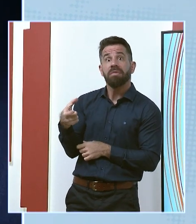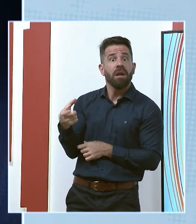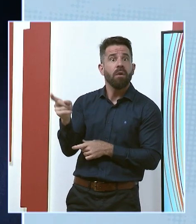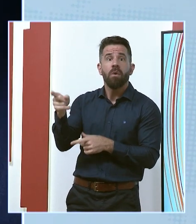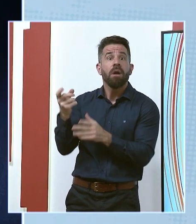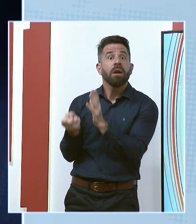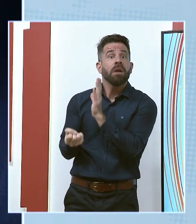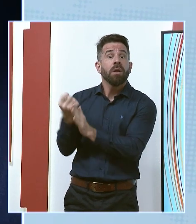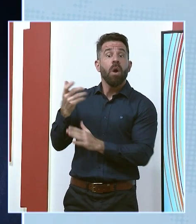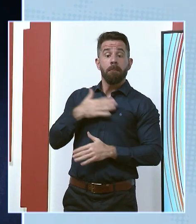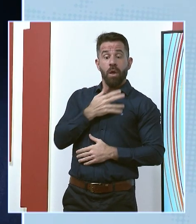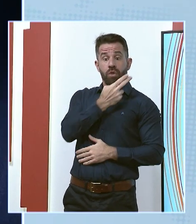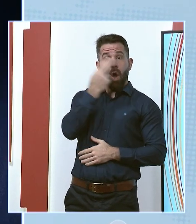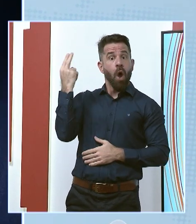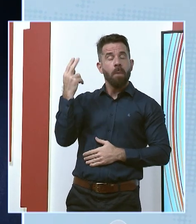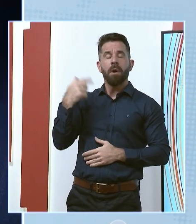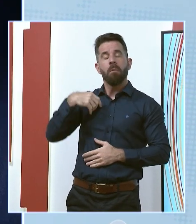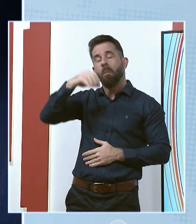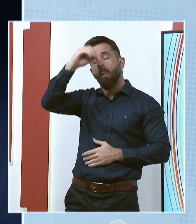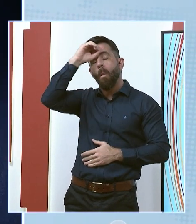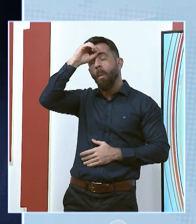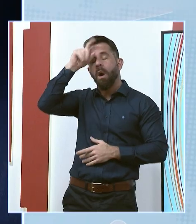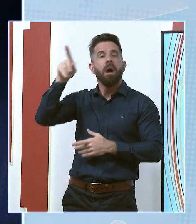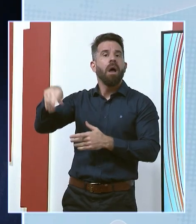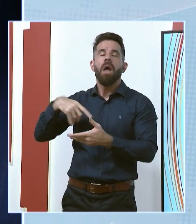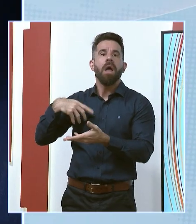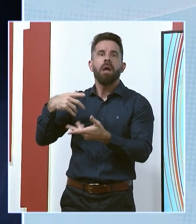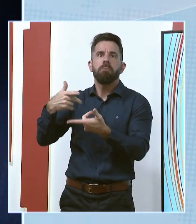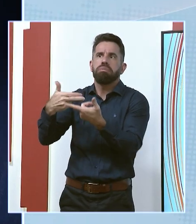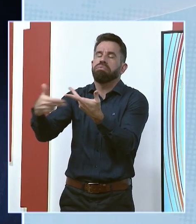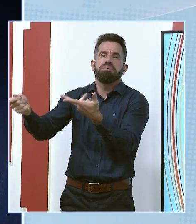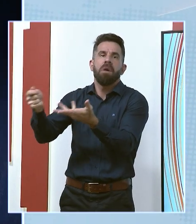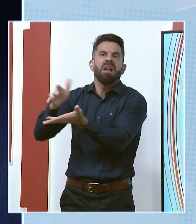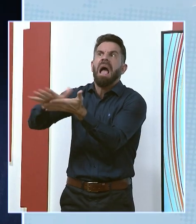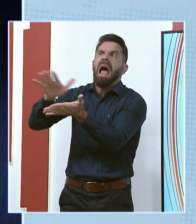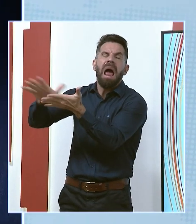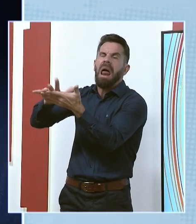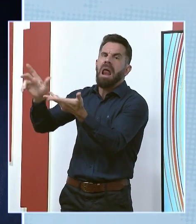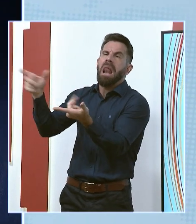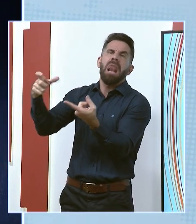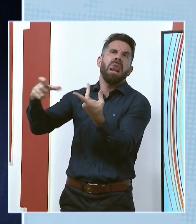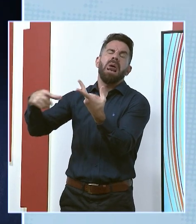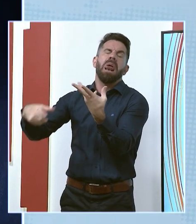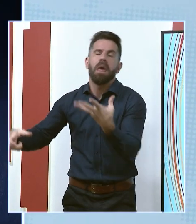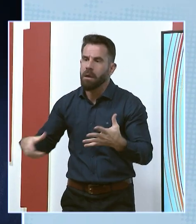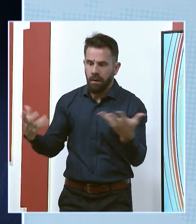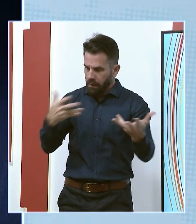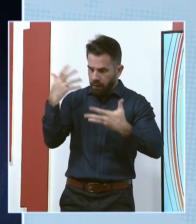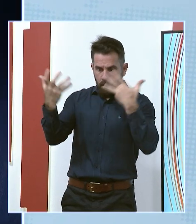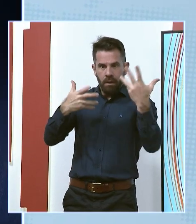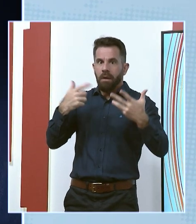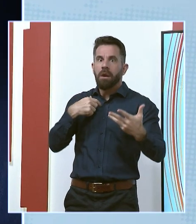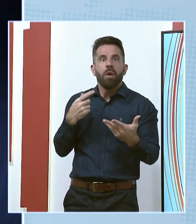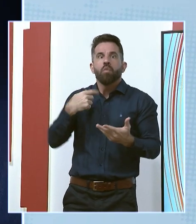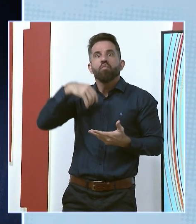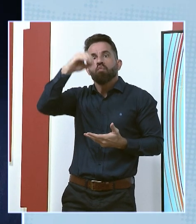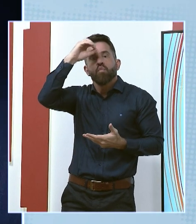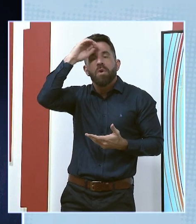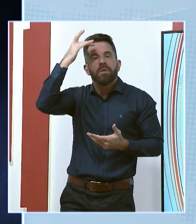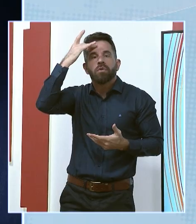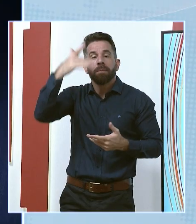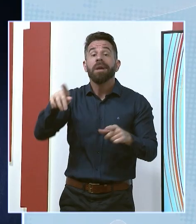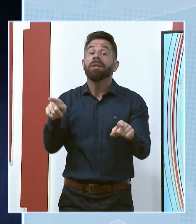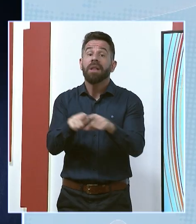sabiam que existiam e descobriu quando chegou a conta, né, a cobrança judicial desse cartão, até casos mais extremos onde foram